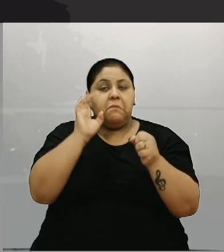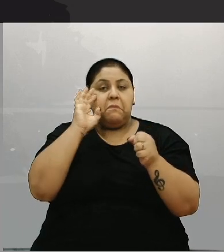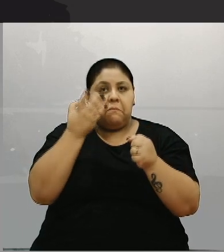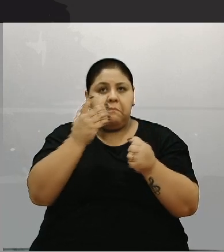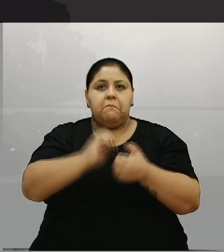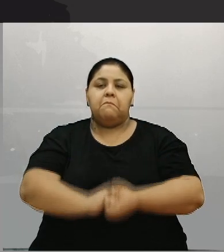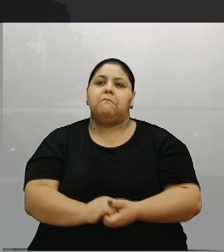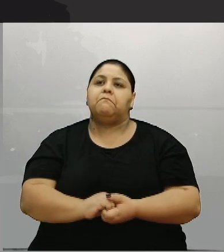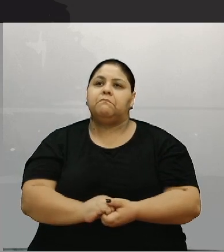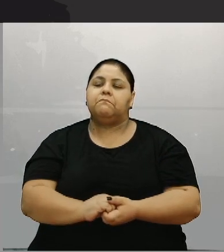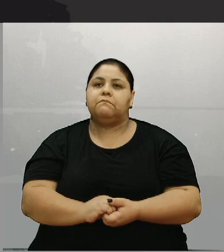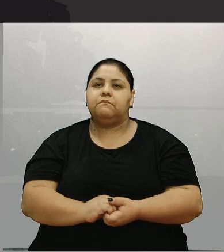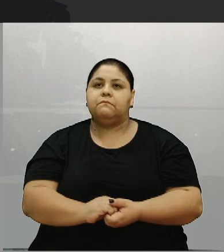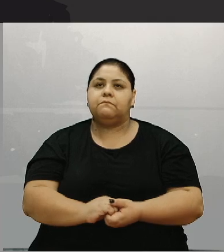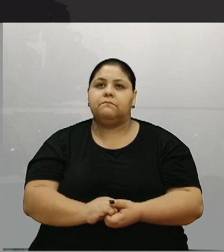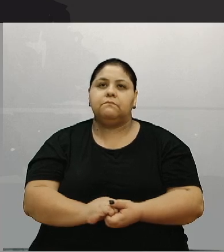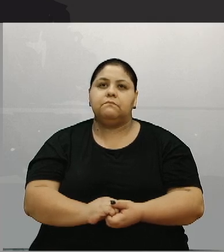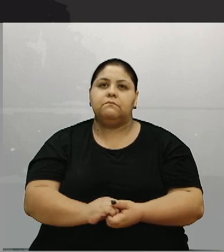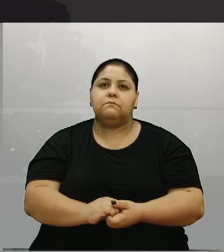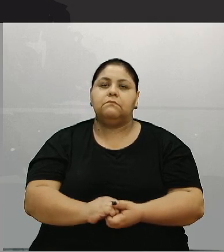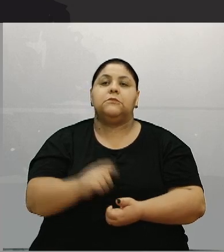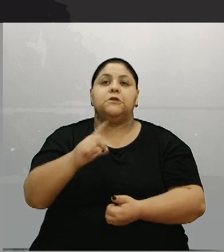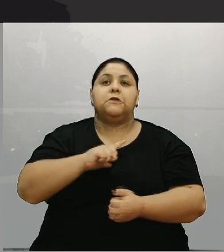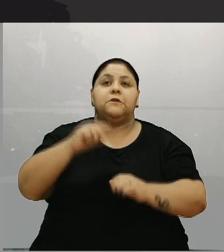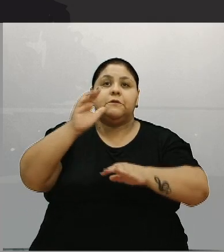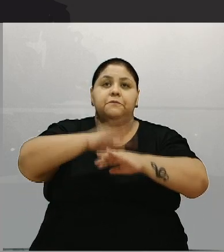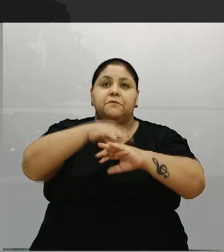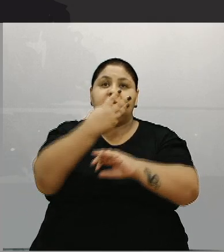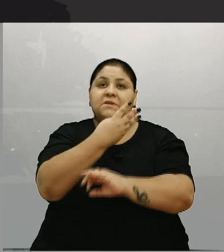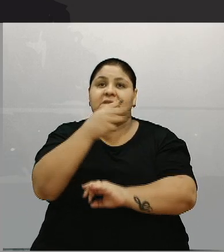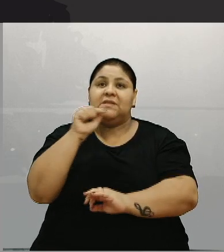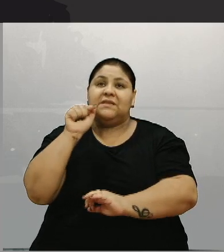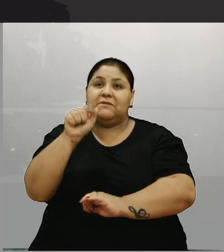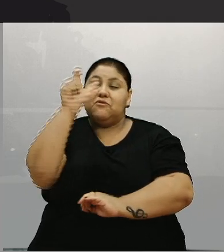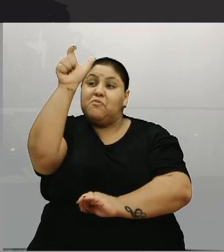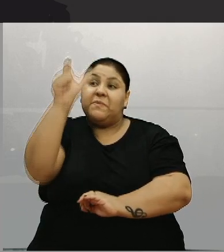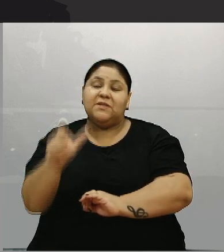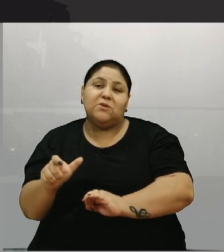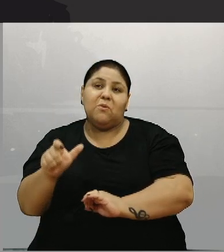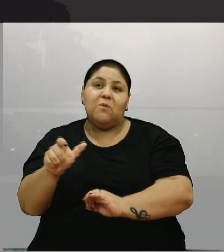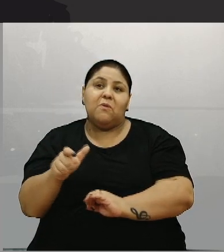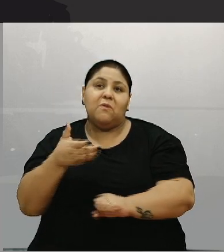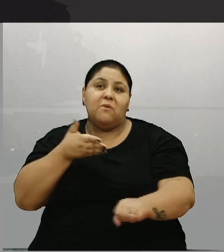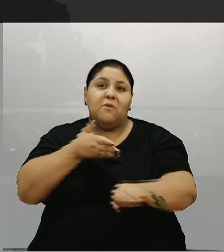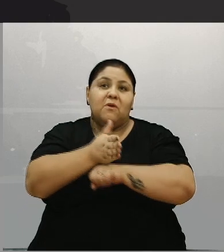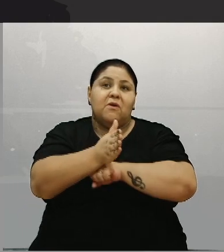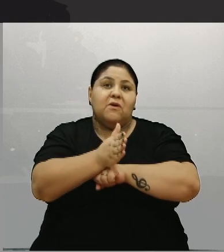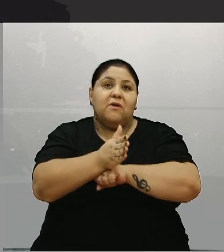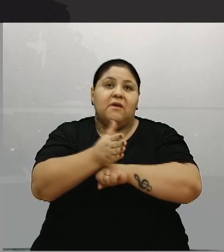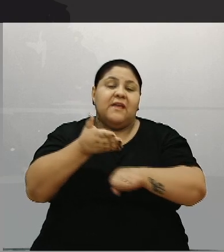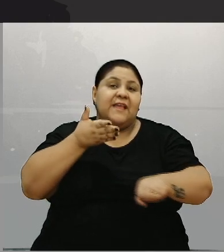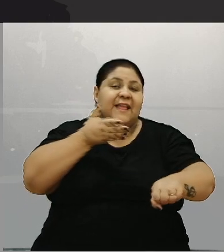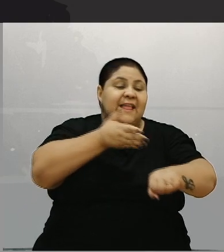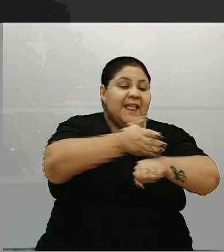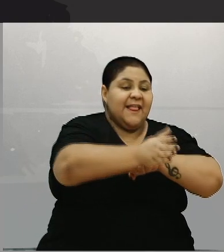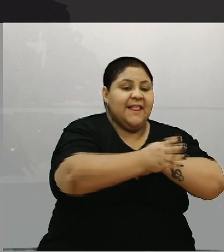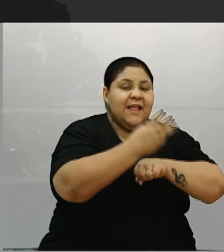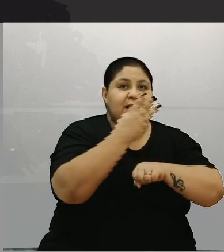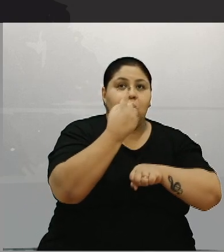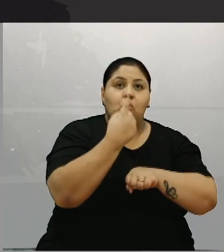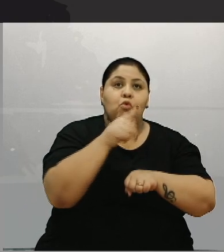Sobre o evento, tivemos mais de 3 mil pessoas no dia e a entrada do evento foi 1 quilo de alimento não